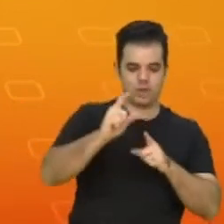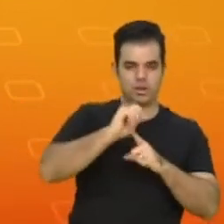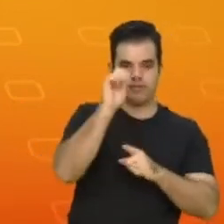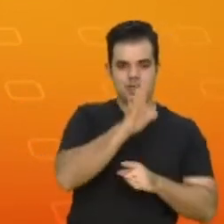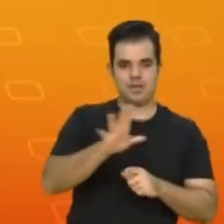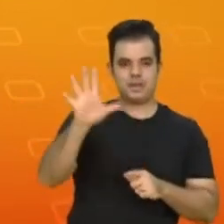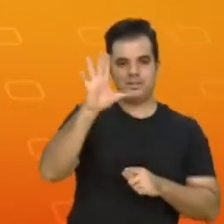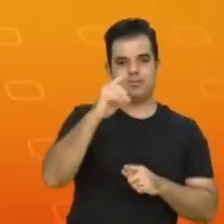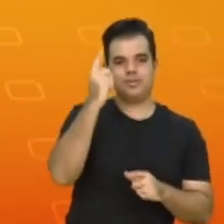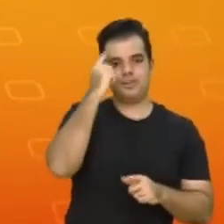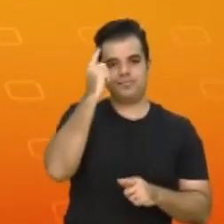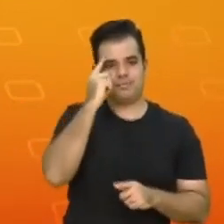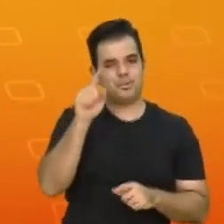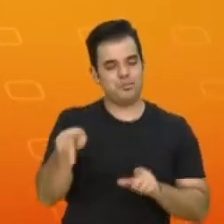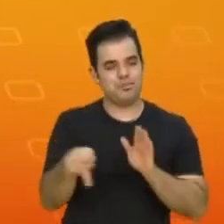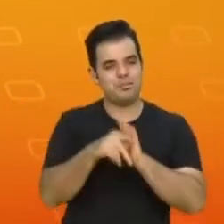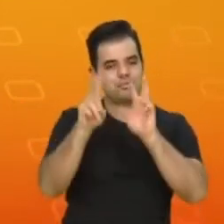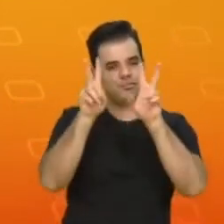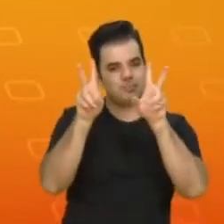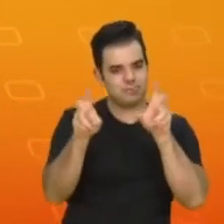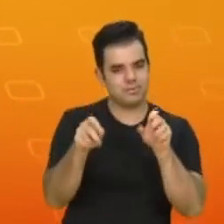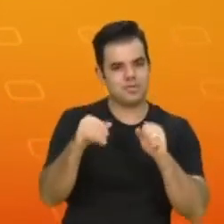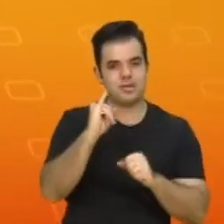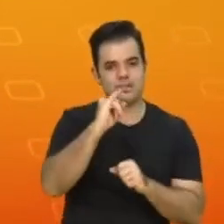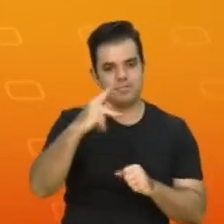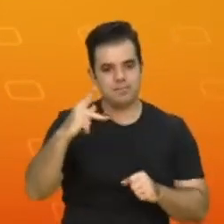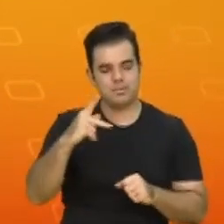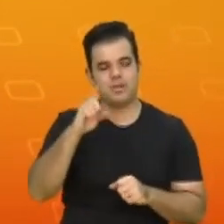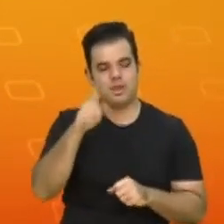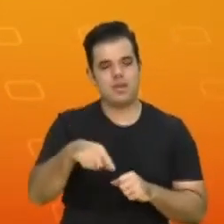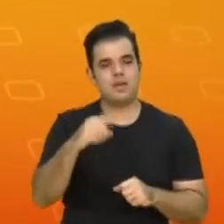Imagino que essa questão da falta de endereçamento IP possa